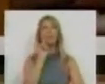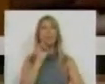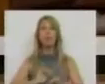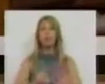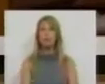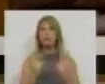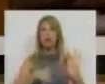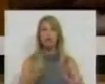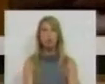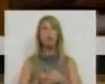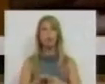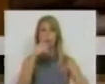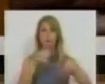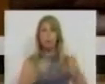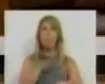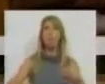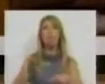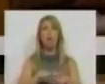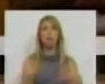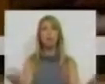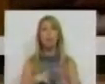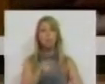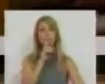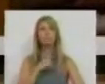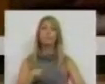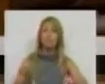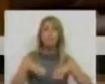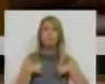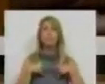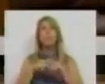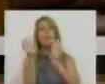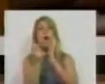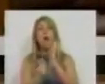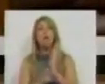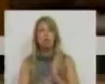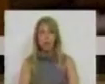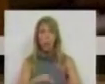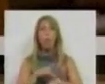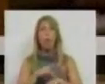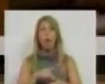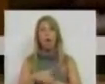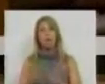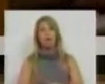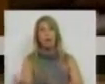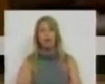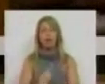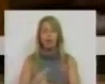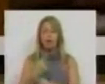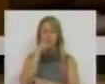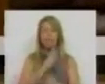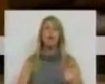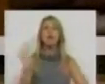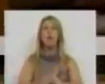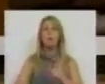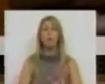o da solidariedade entre os povos, ou que cala e consente a agenda extremista de direita de vários governos europeus. O Bloco de Esquerda não tem uma